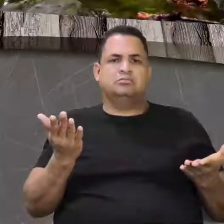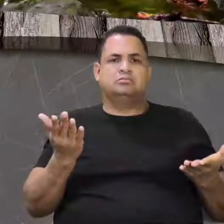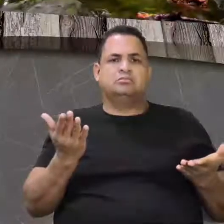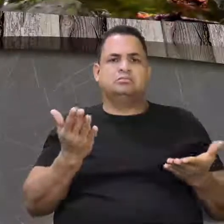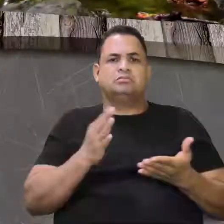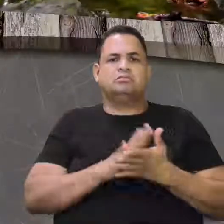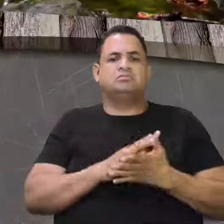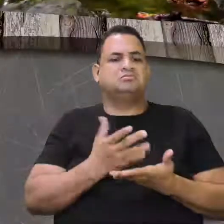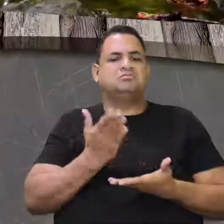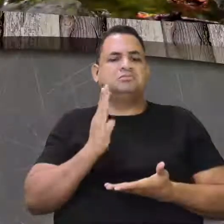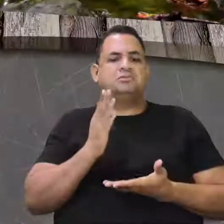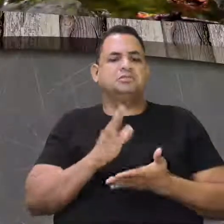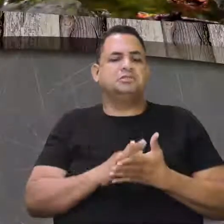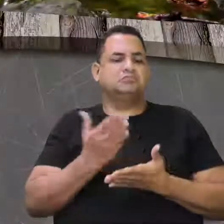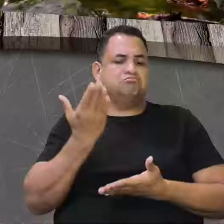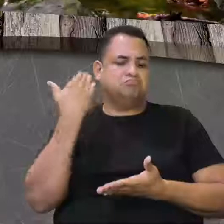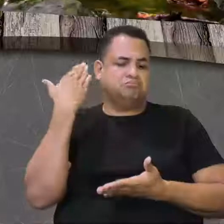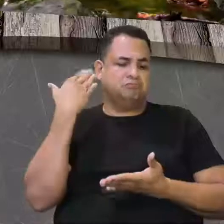que existiram.